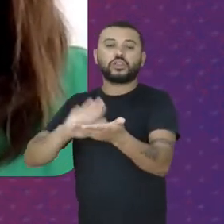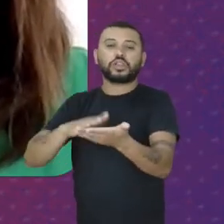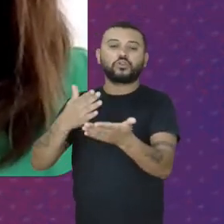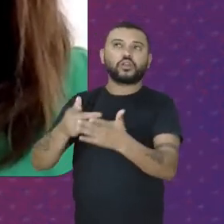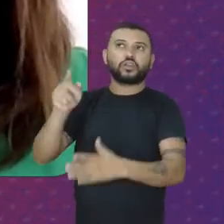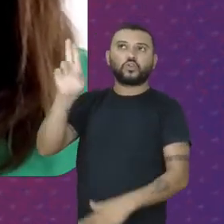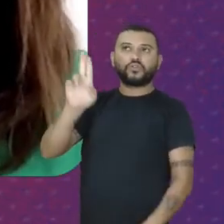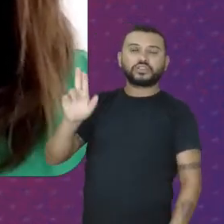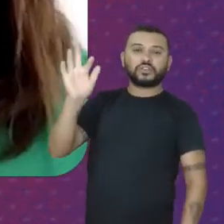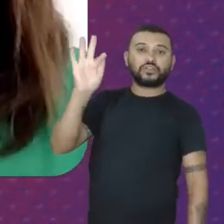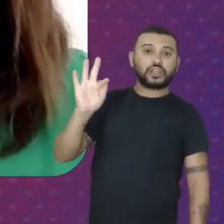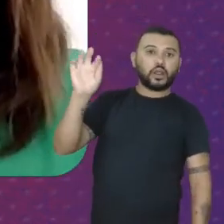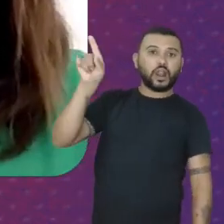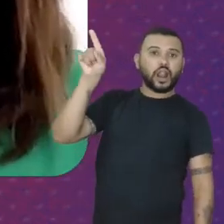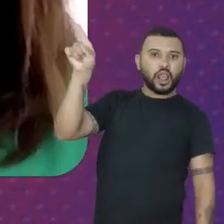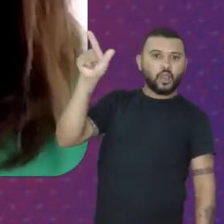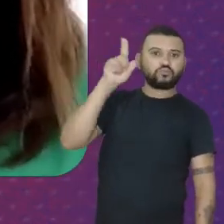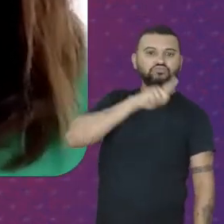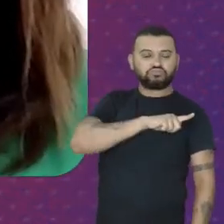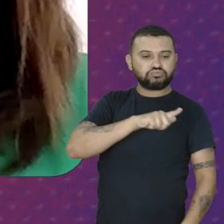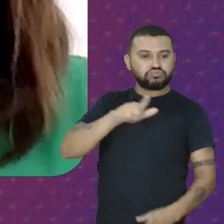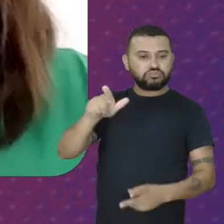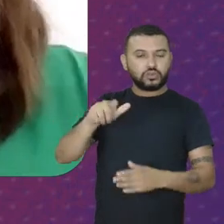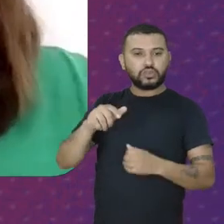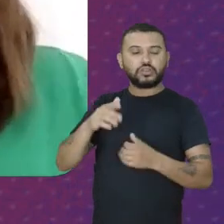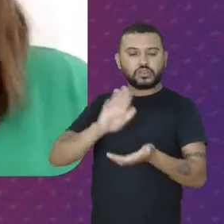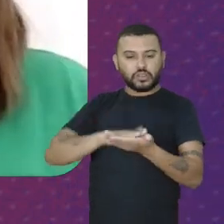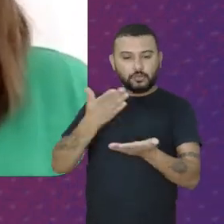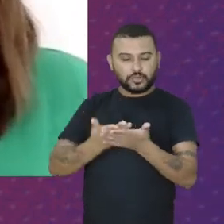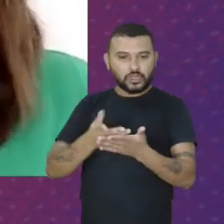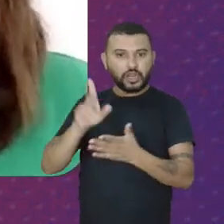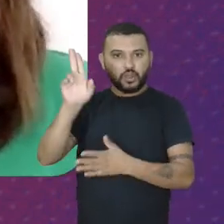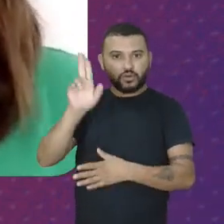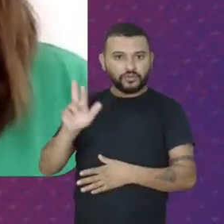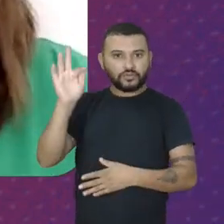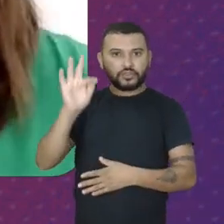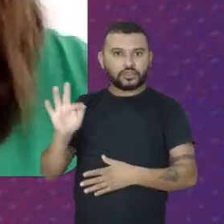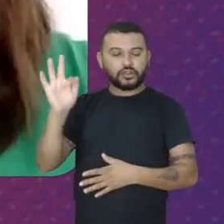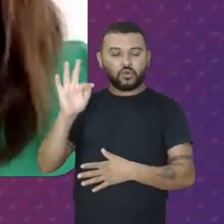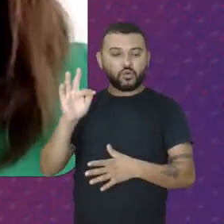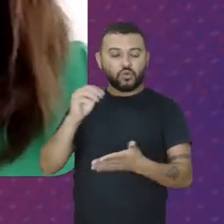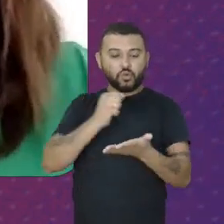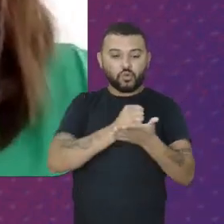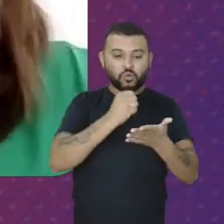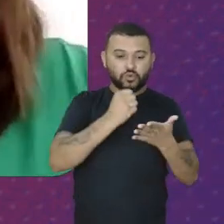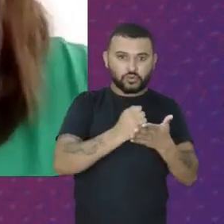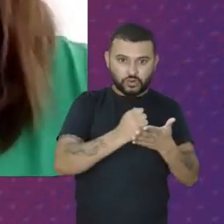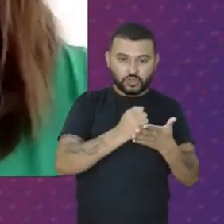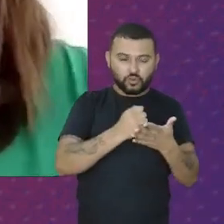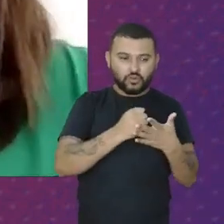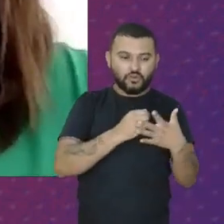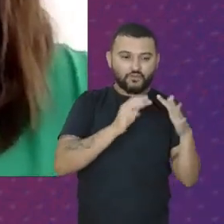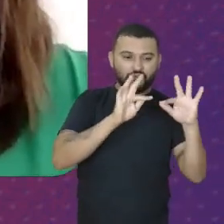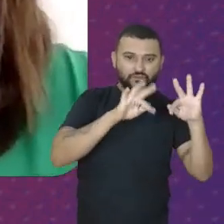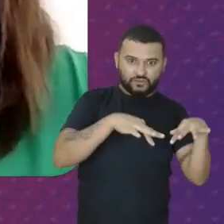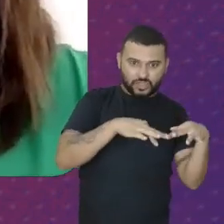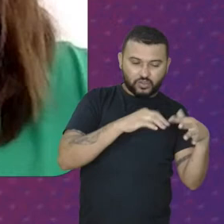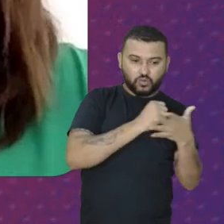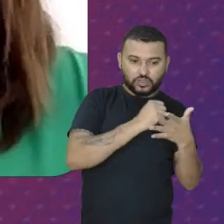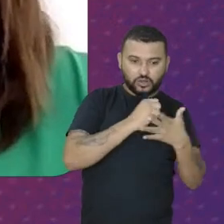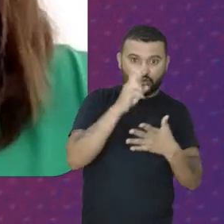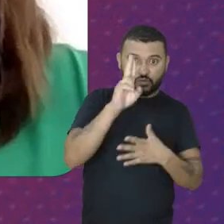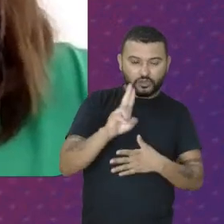Universidade Federal da Paraíba, os intérpretes terminaram os seus contratos com a